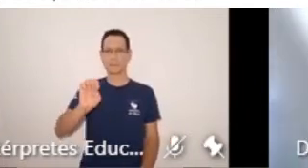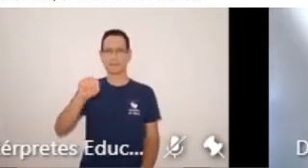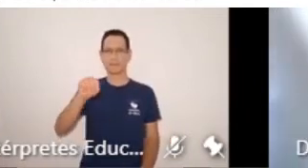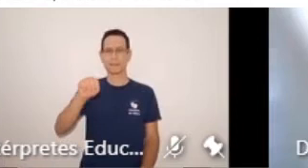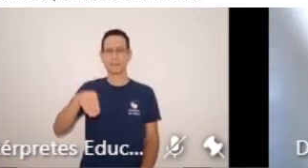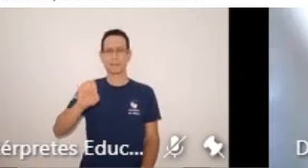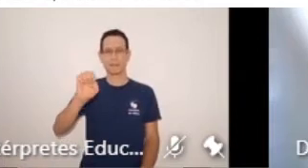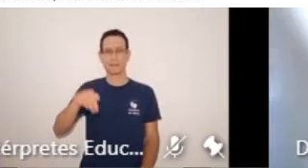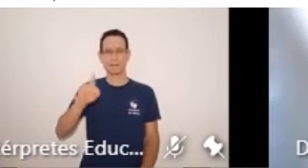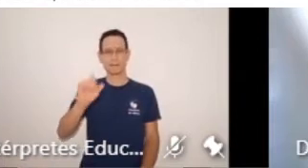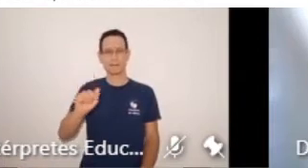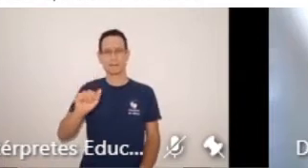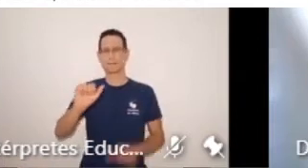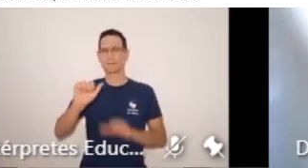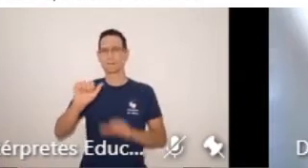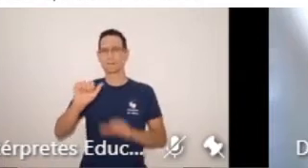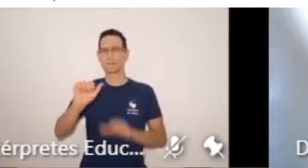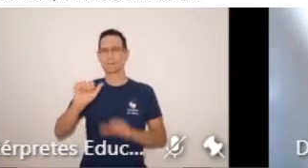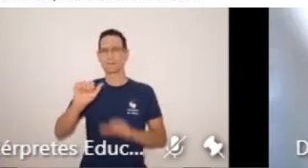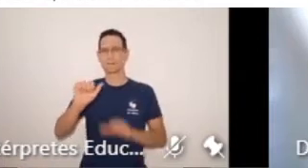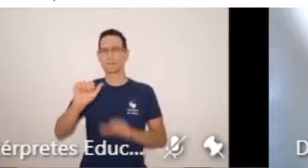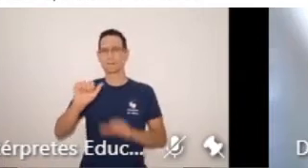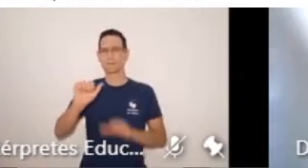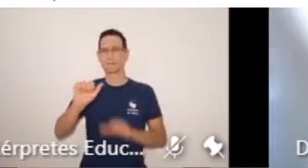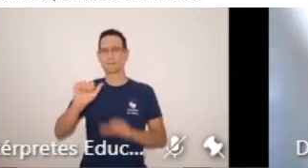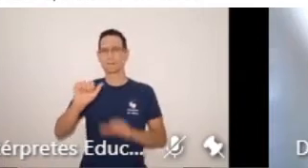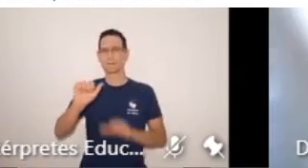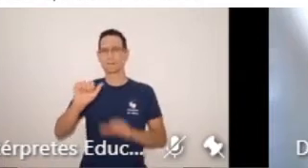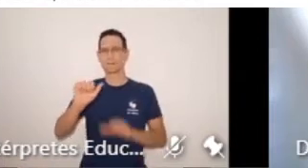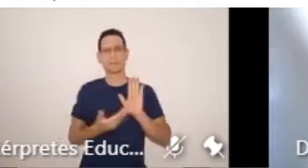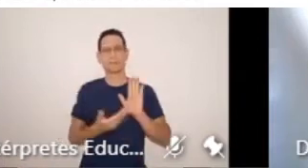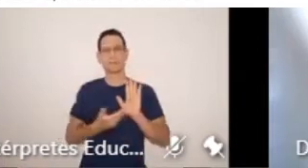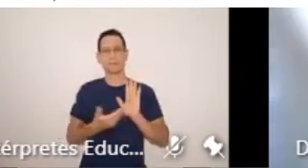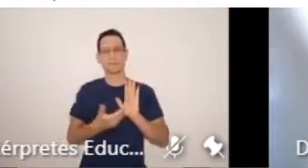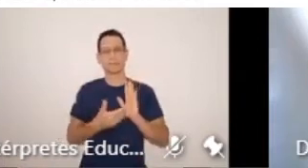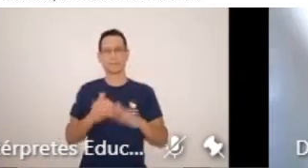foram modificando o texto constitucional e que tiveram